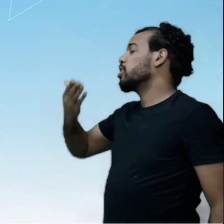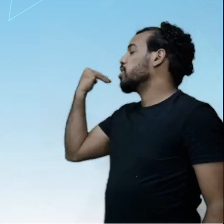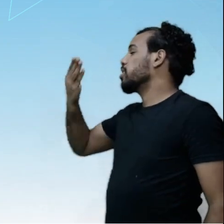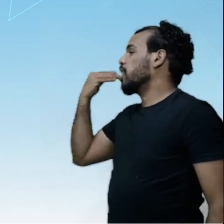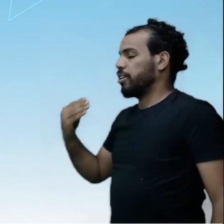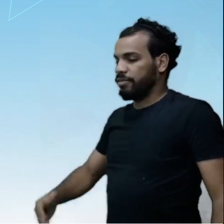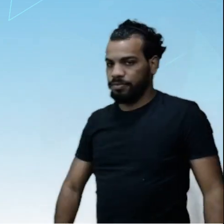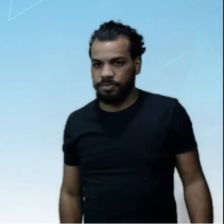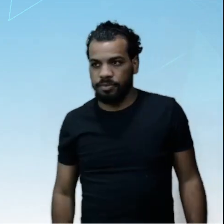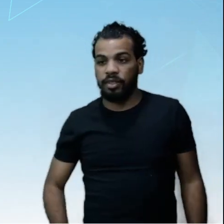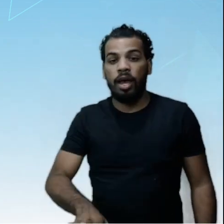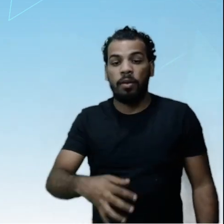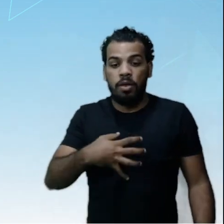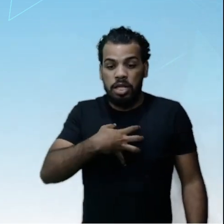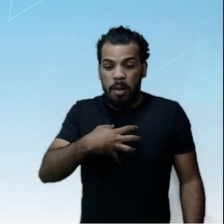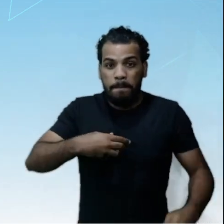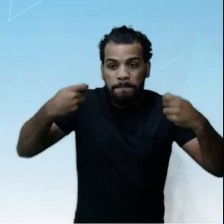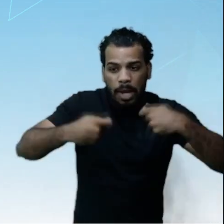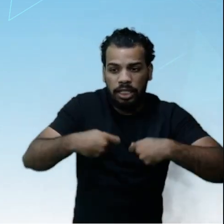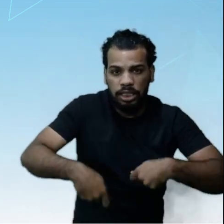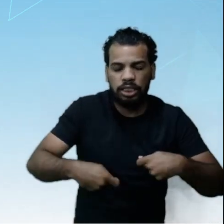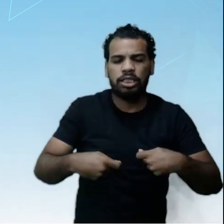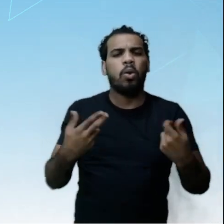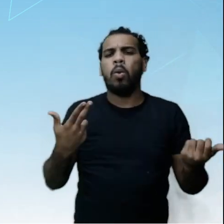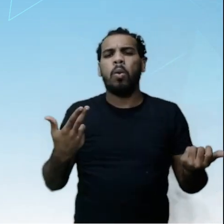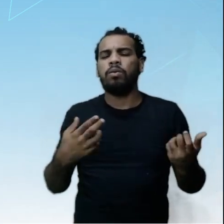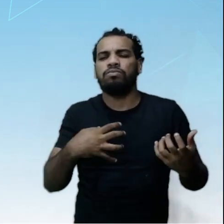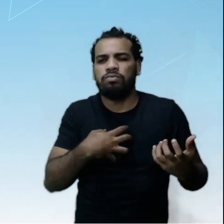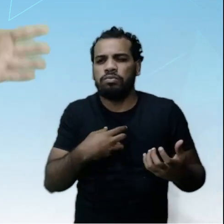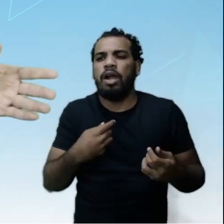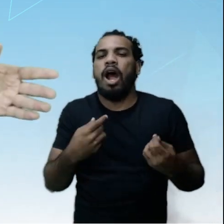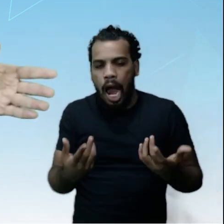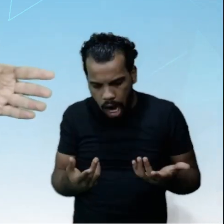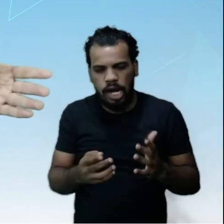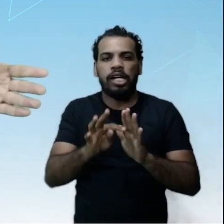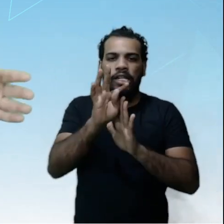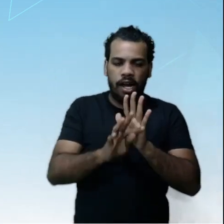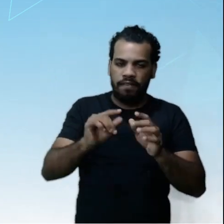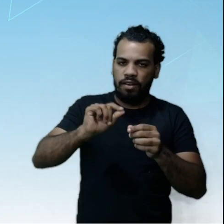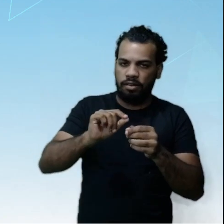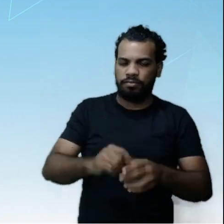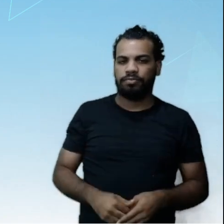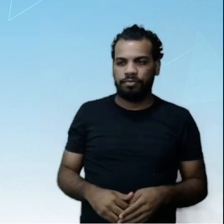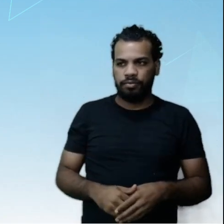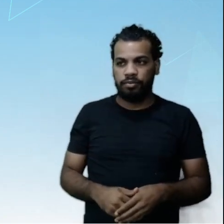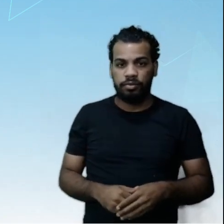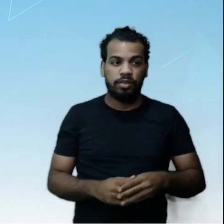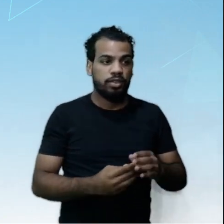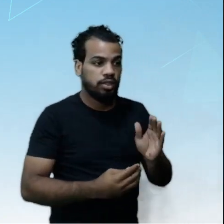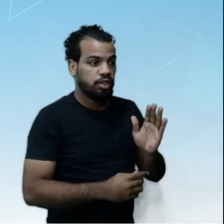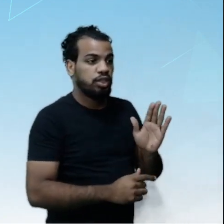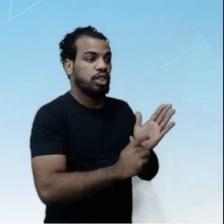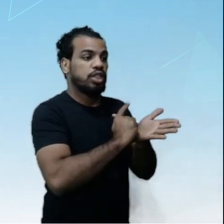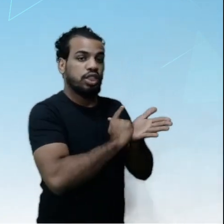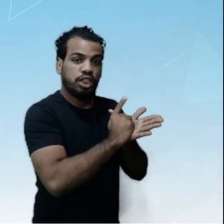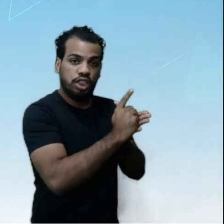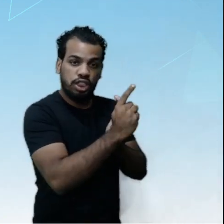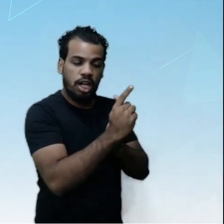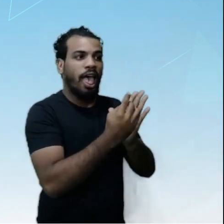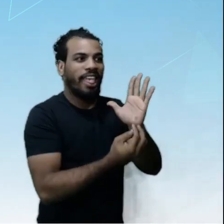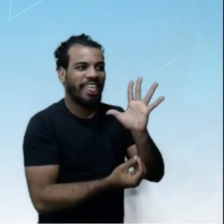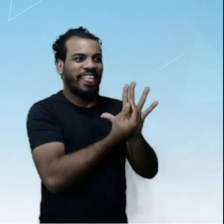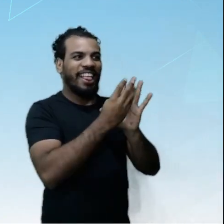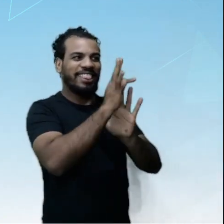necessidade social. Então, prestem bem atenção. Alguns gêneros surgem e outros morrem,